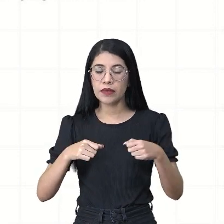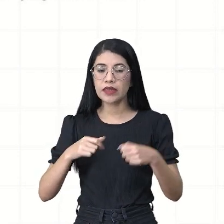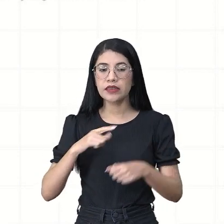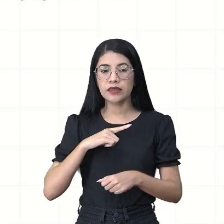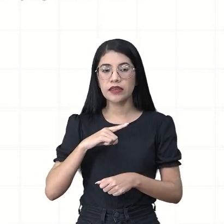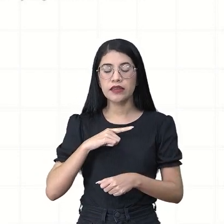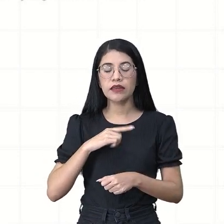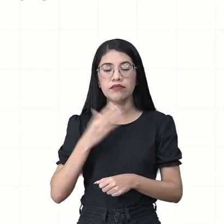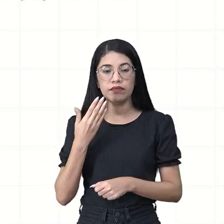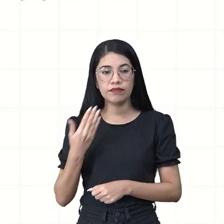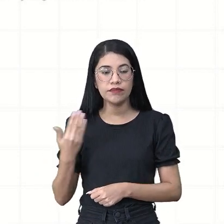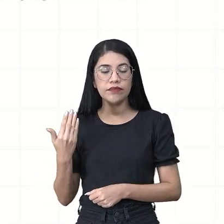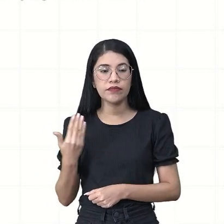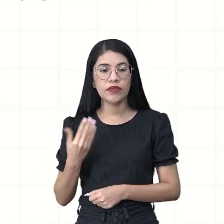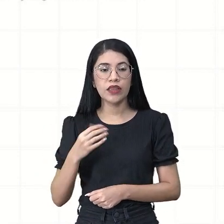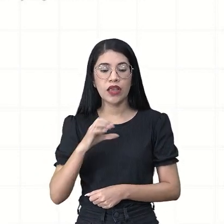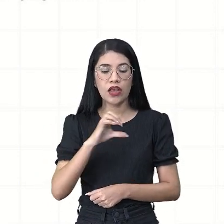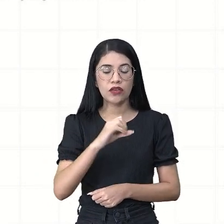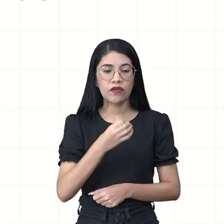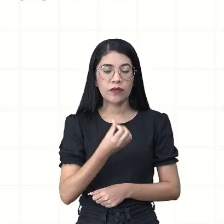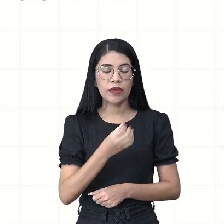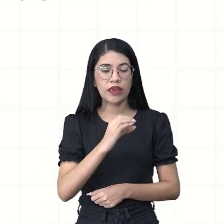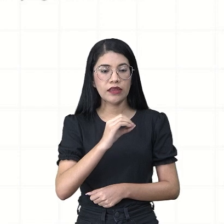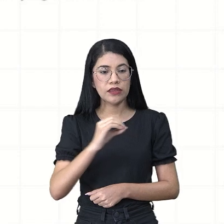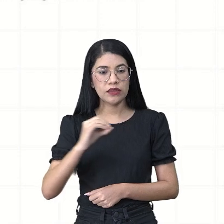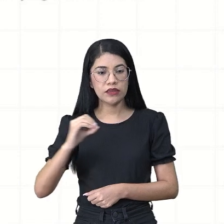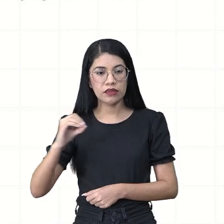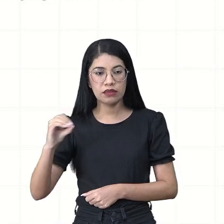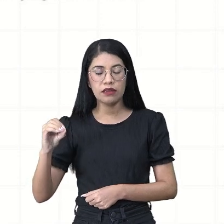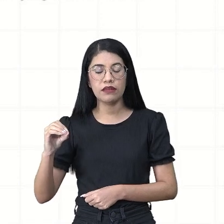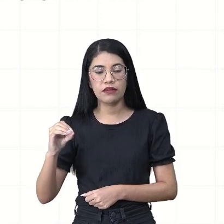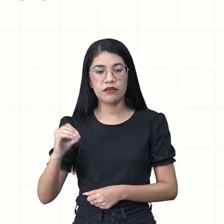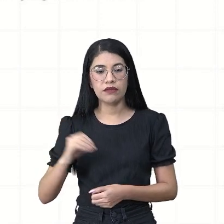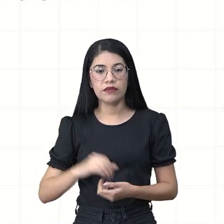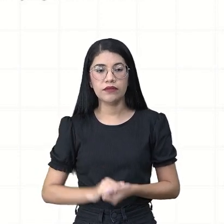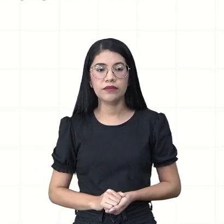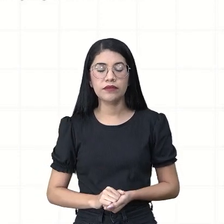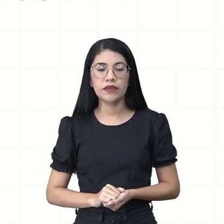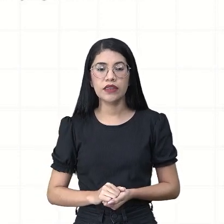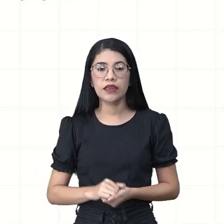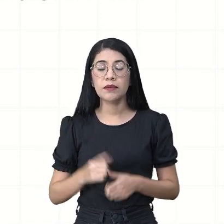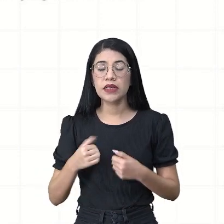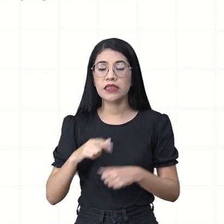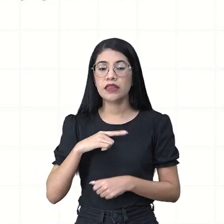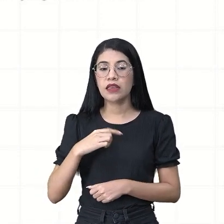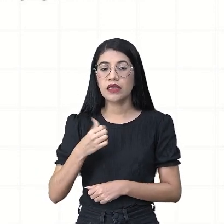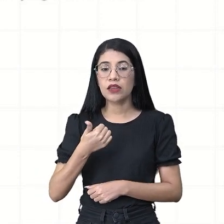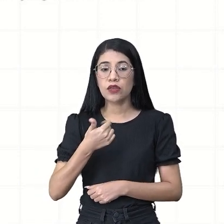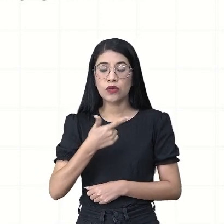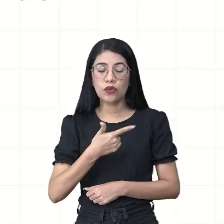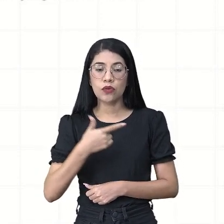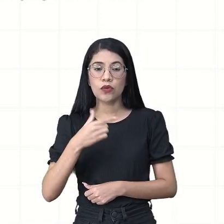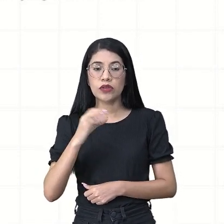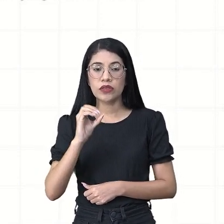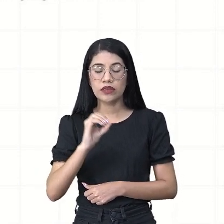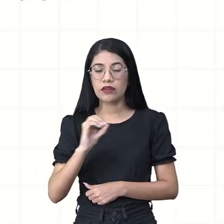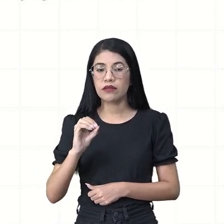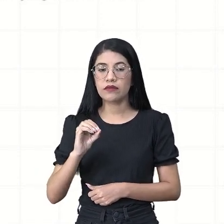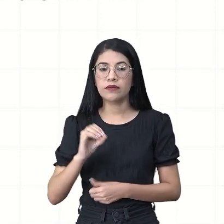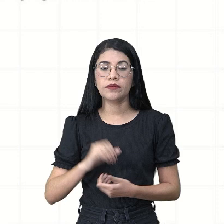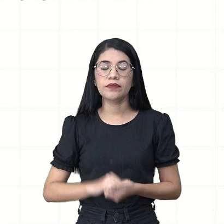escrito dessa forma, né? Bora ver aqui. 3, 6, 9, 12. Isso aí. Então, olha